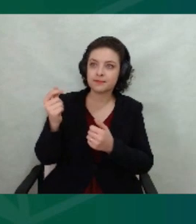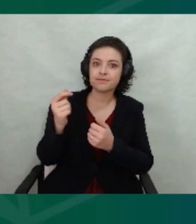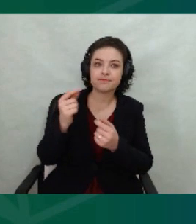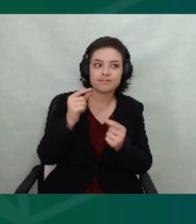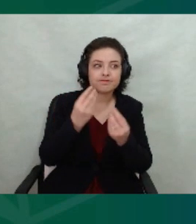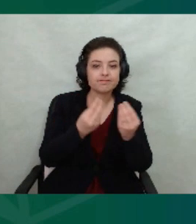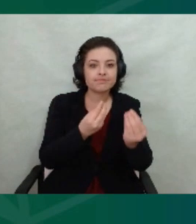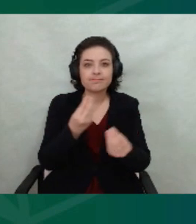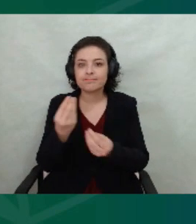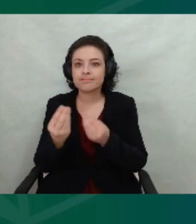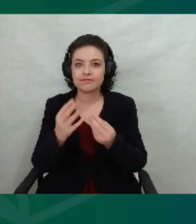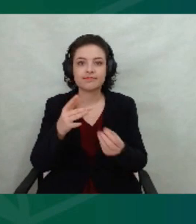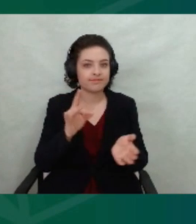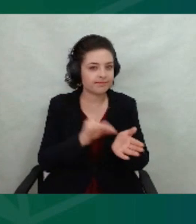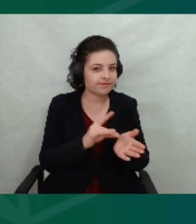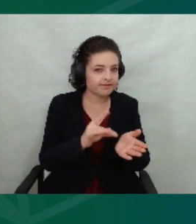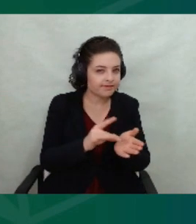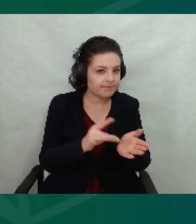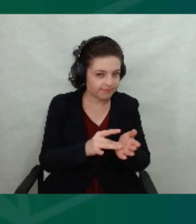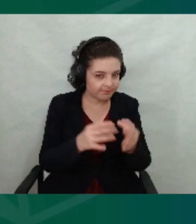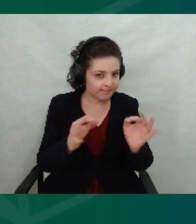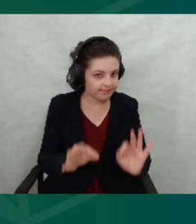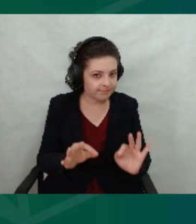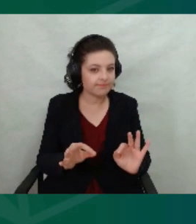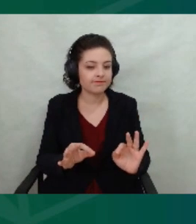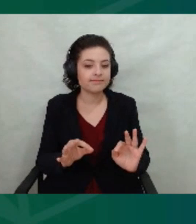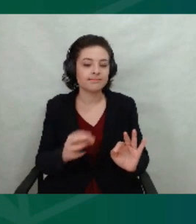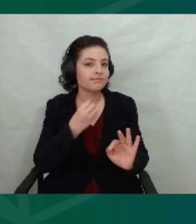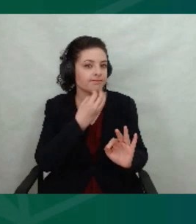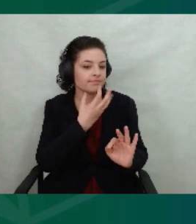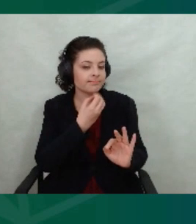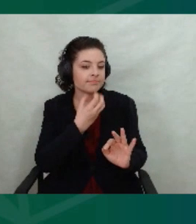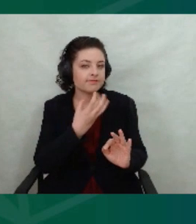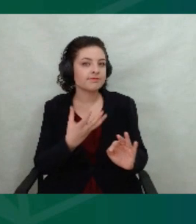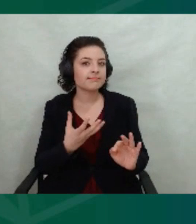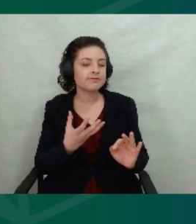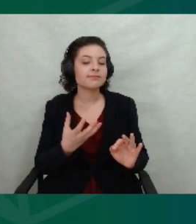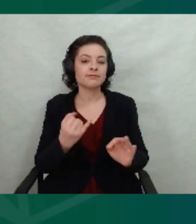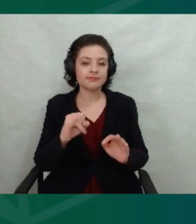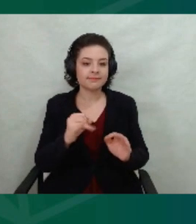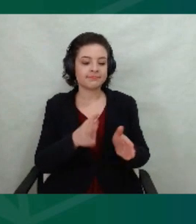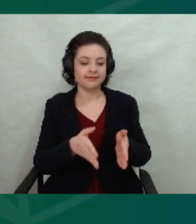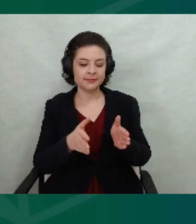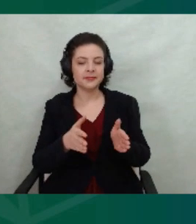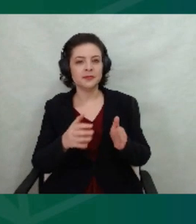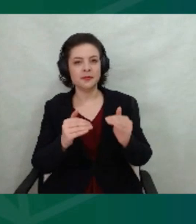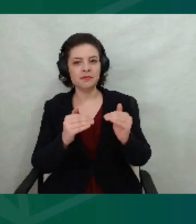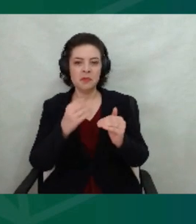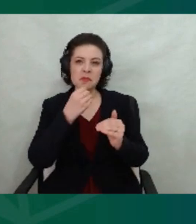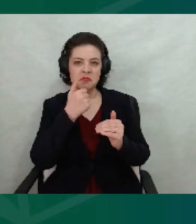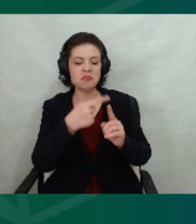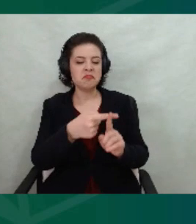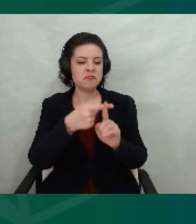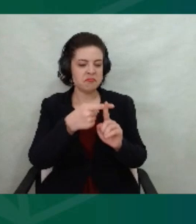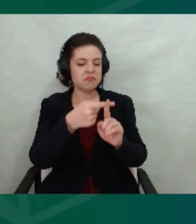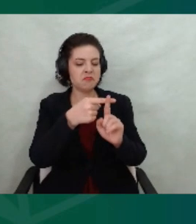é realmente eficaz, se os testes forem positivos, então